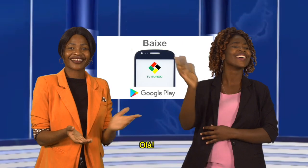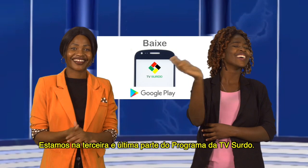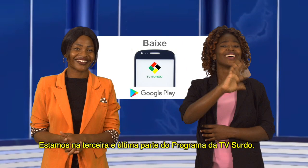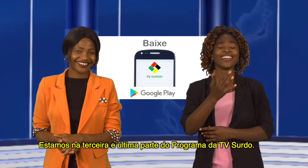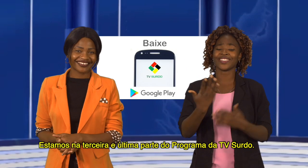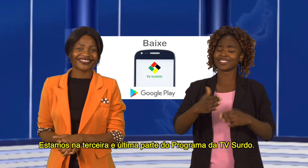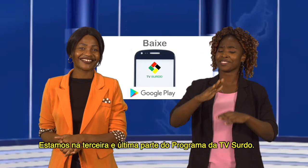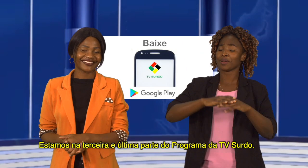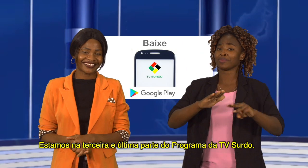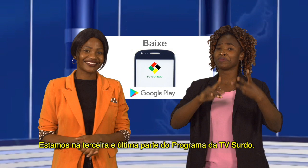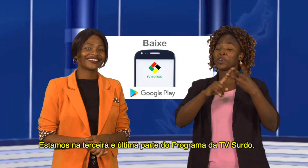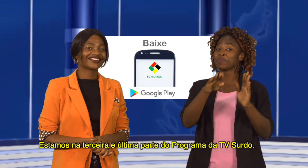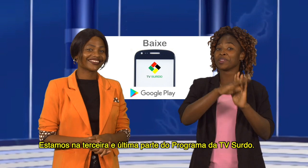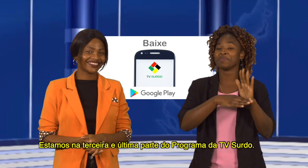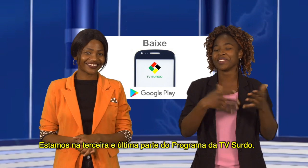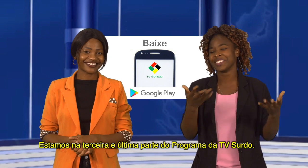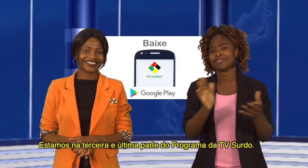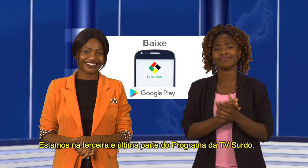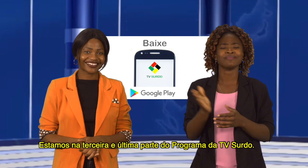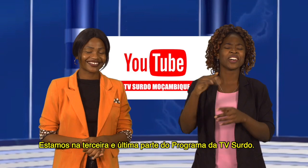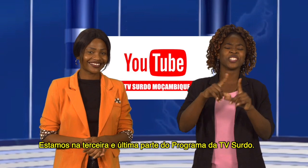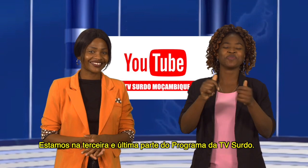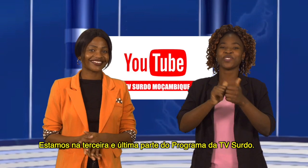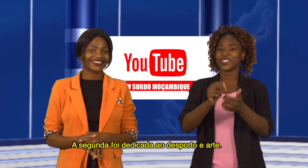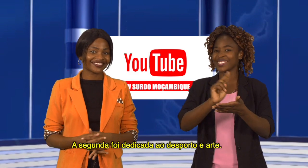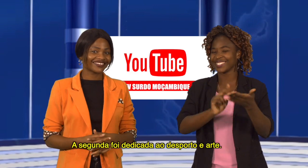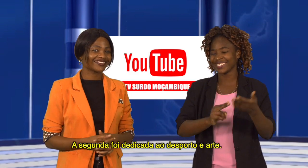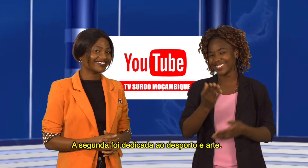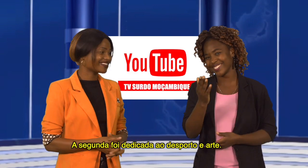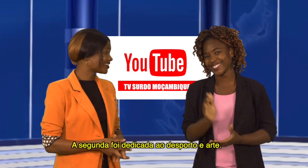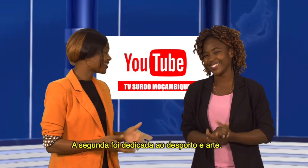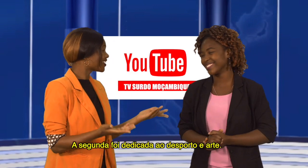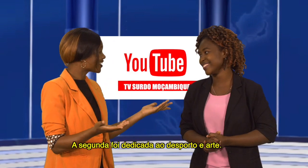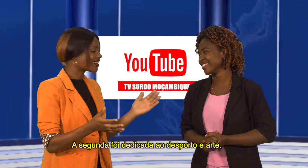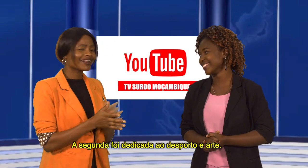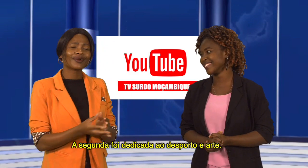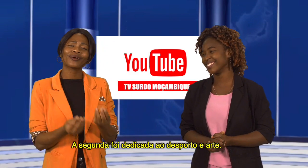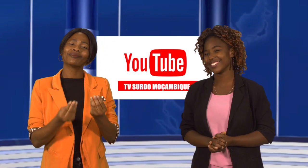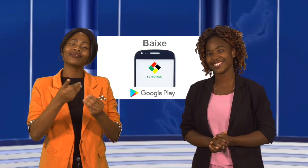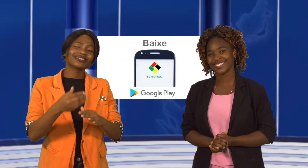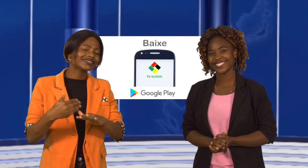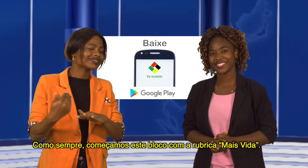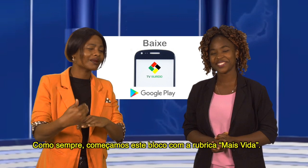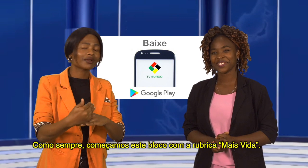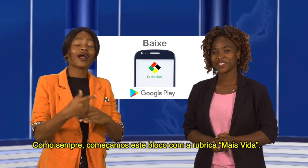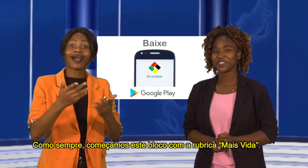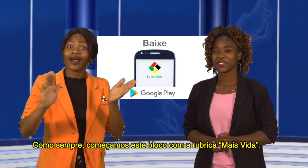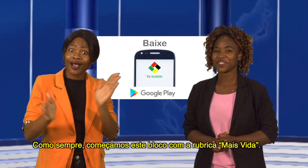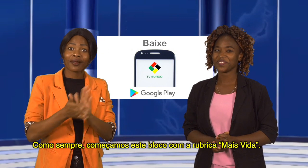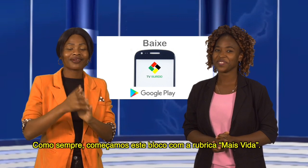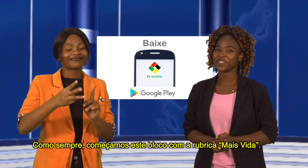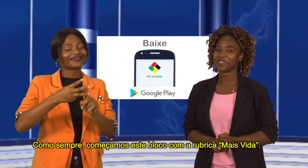Olá, estamos na terceira e última parte do programa da TV Surdo. A segunda foi dedicada ao desporto e arte. Como